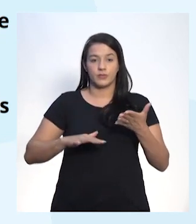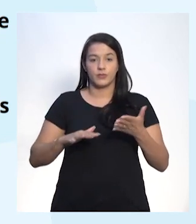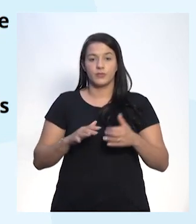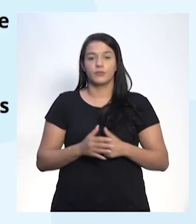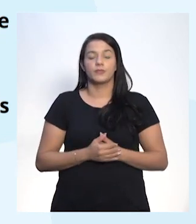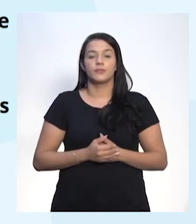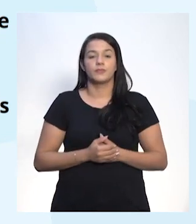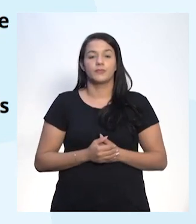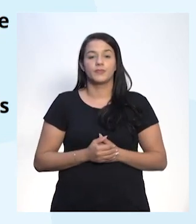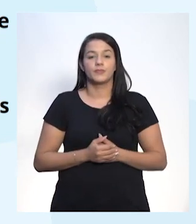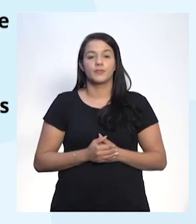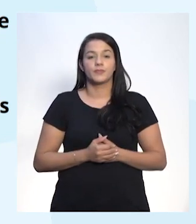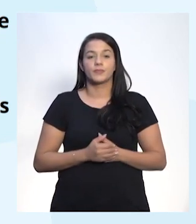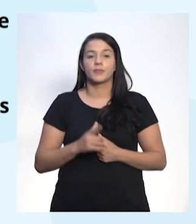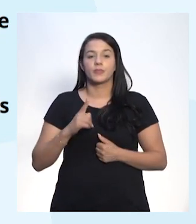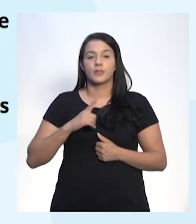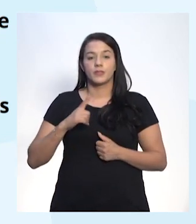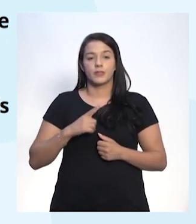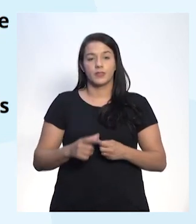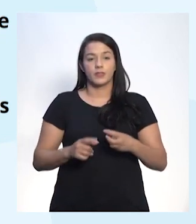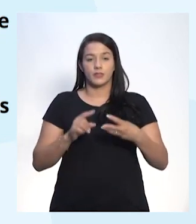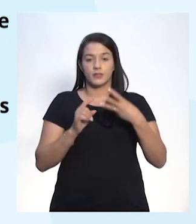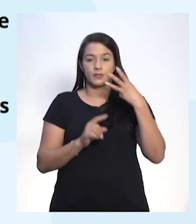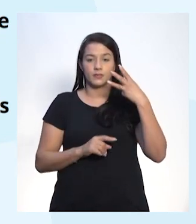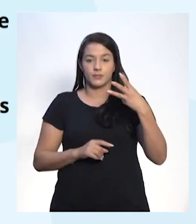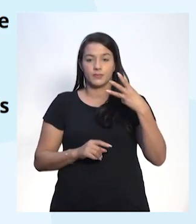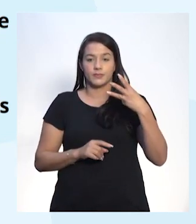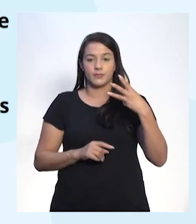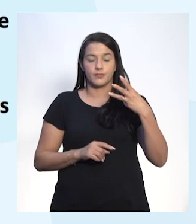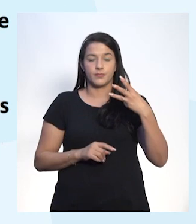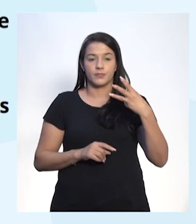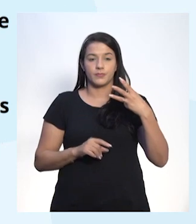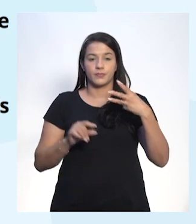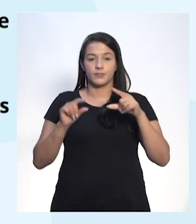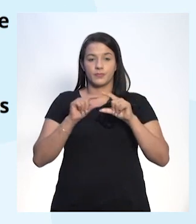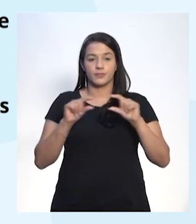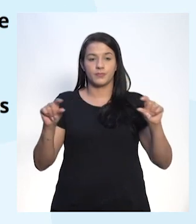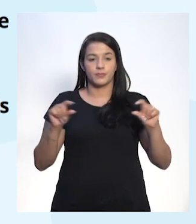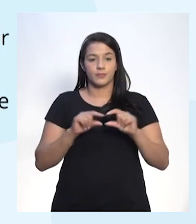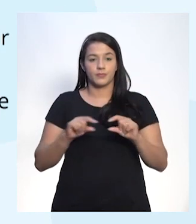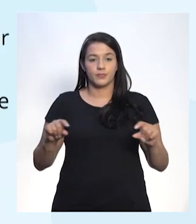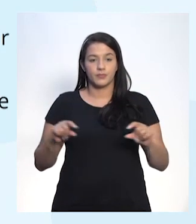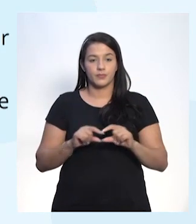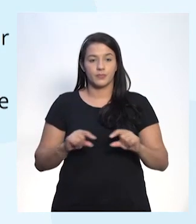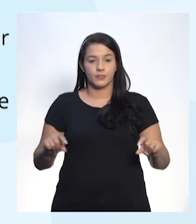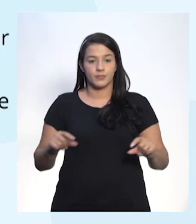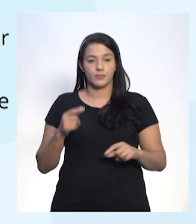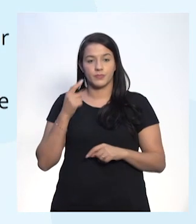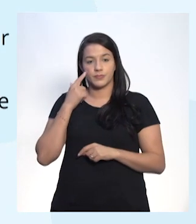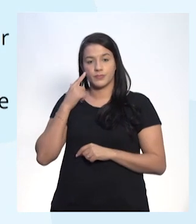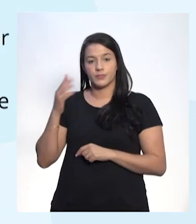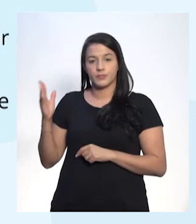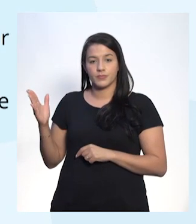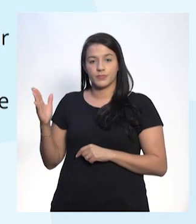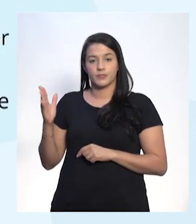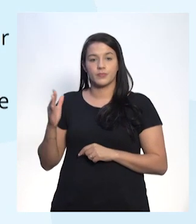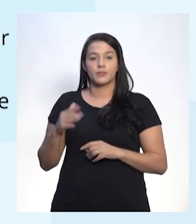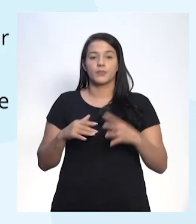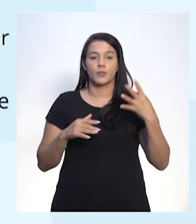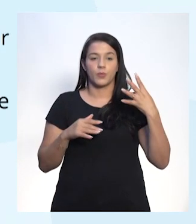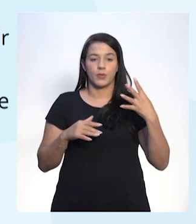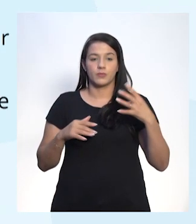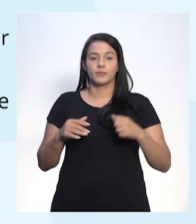gente tem aí 3 frases, acho que vai aparecer para vocês no próximo slide, por favor. Ok? Isso aqui. Na verdade, são